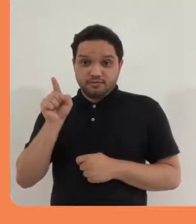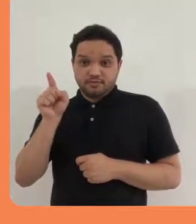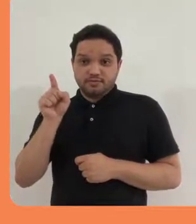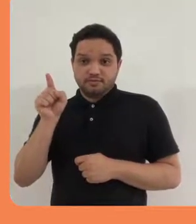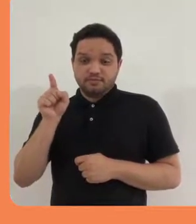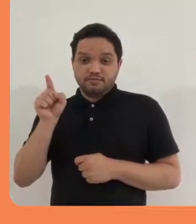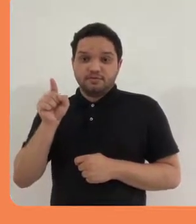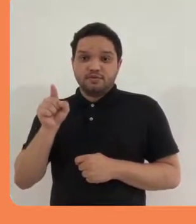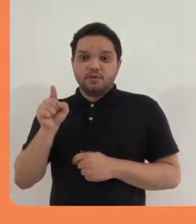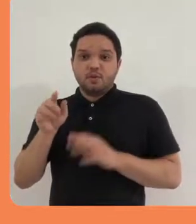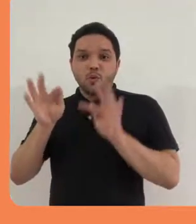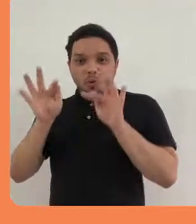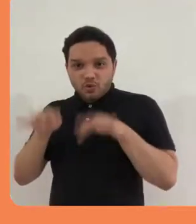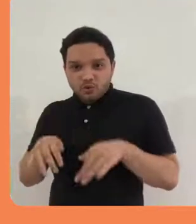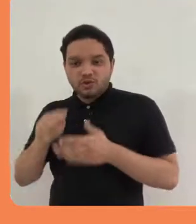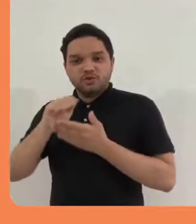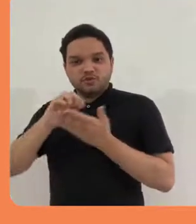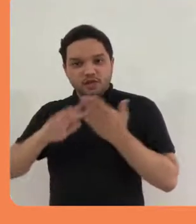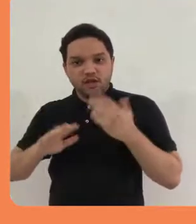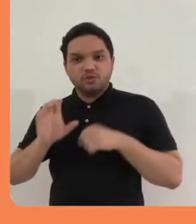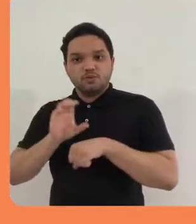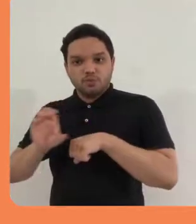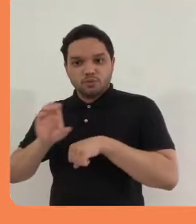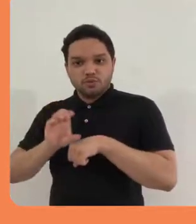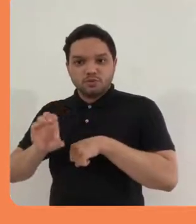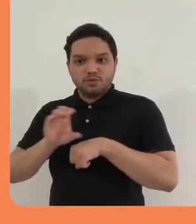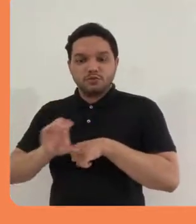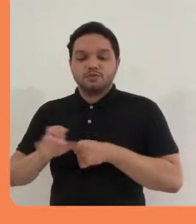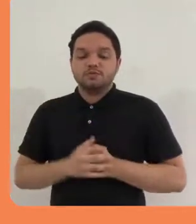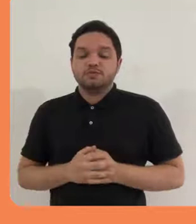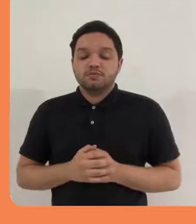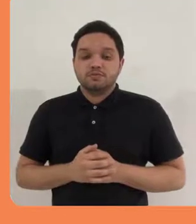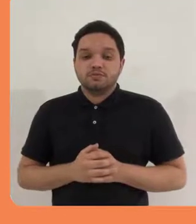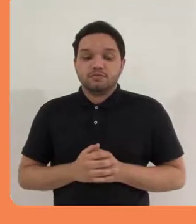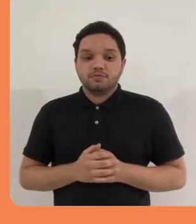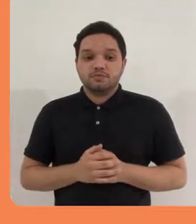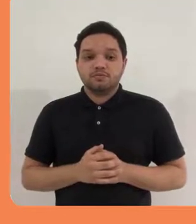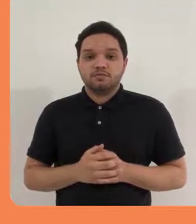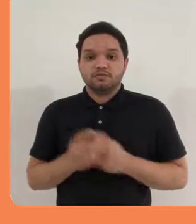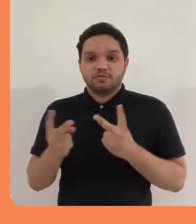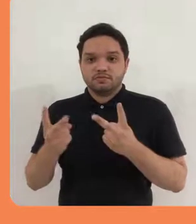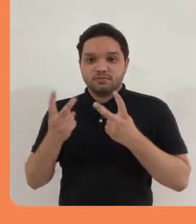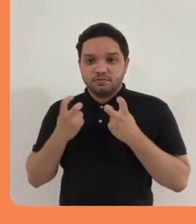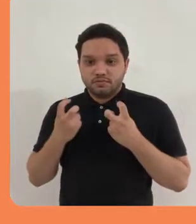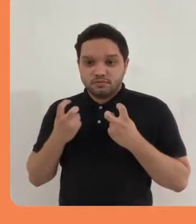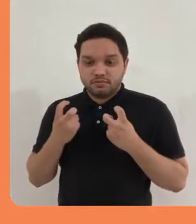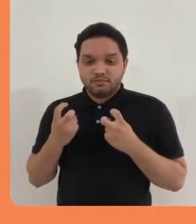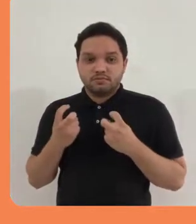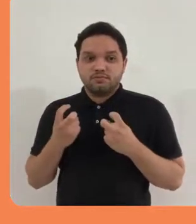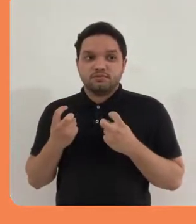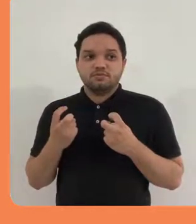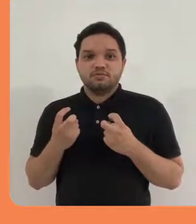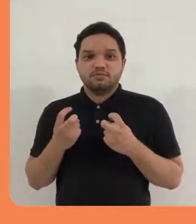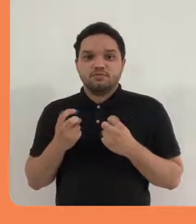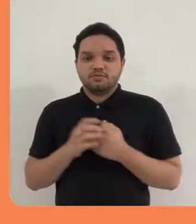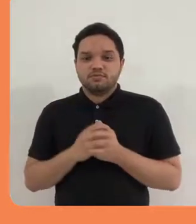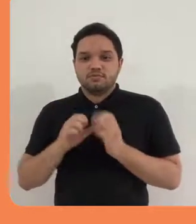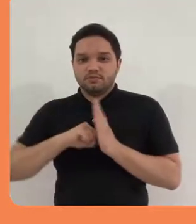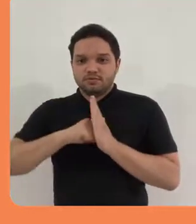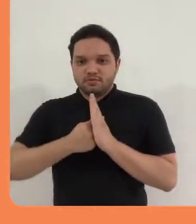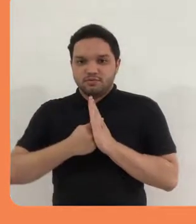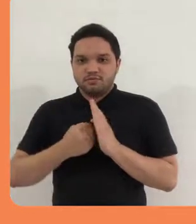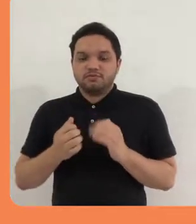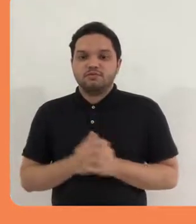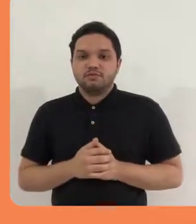aluno poderá saber quais são as atividades que ele precisa para finalizar o curso. Para isso,